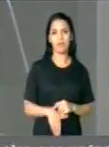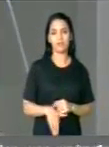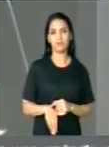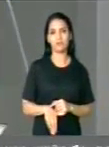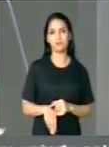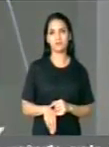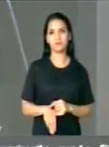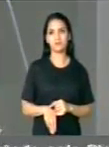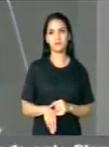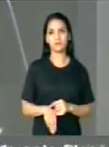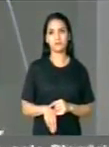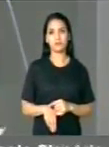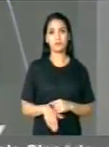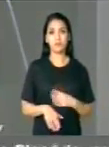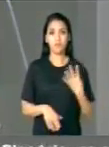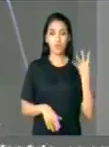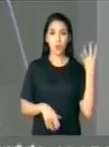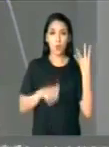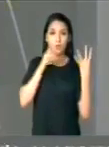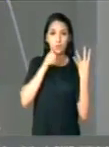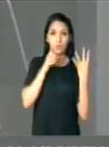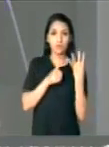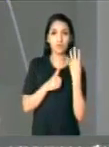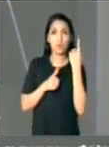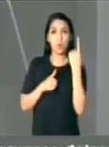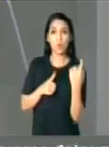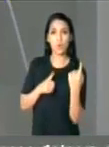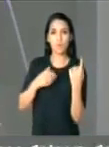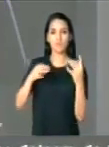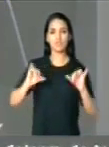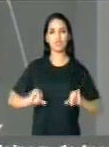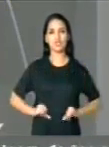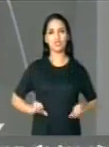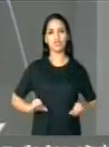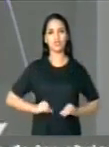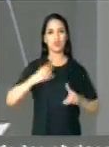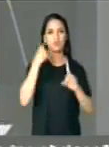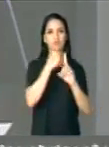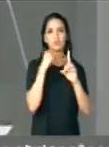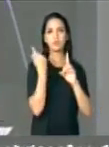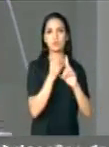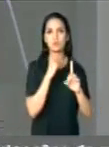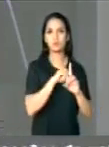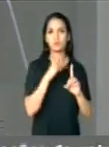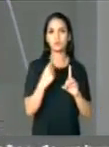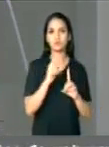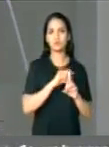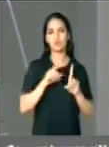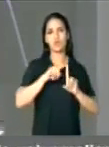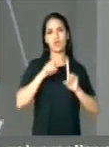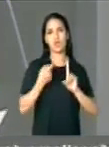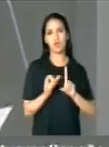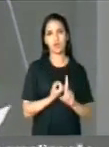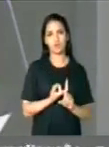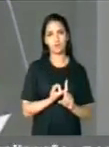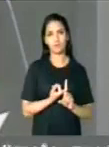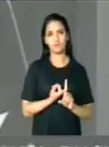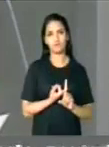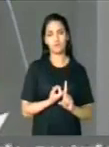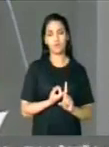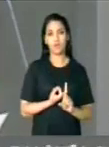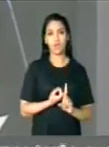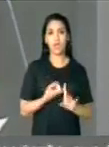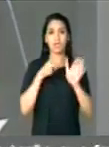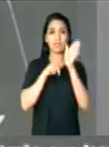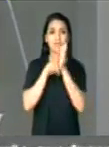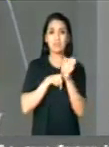e uma em cada quatro mulheres sofre violência física ou sexual durante a gravidez. Os números